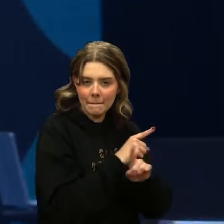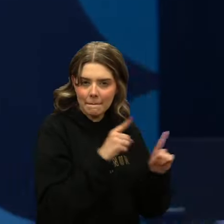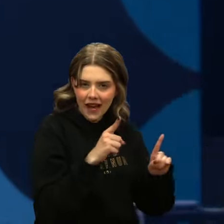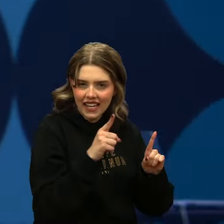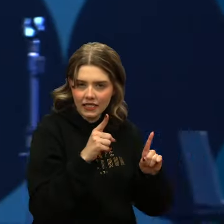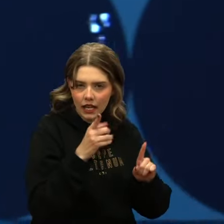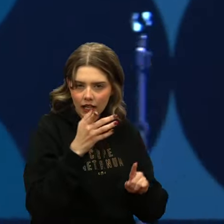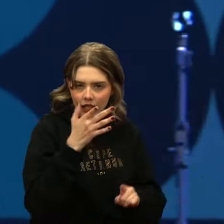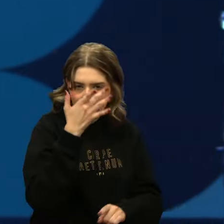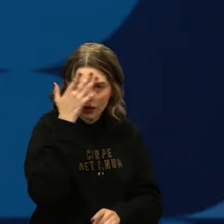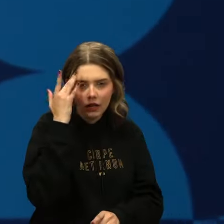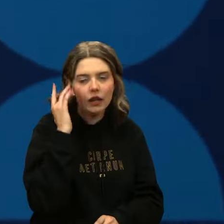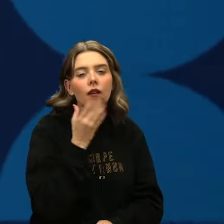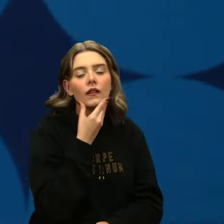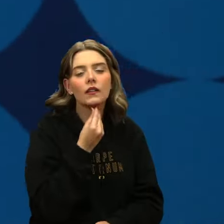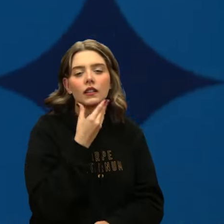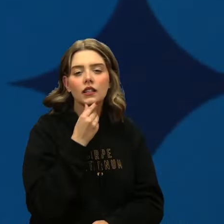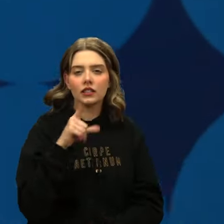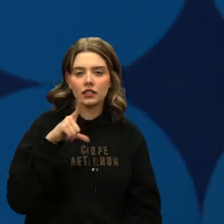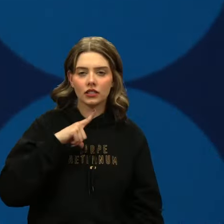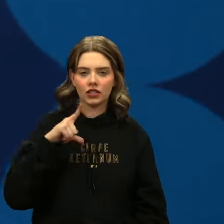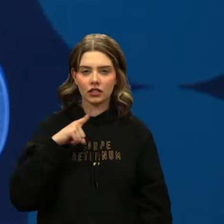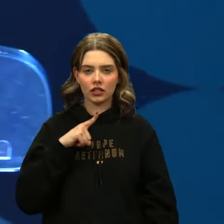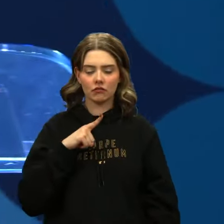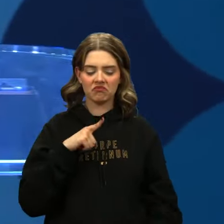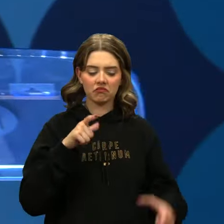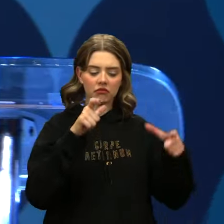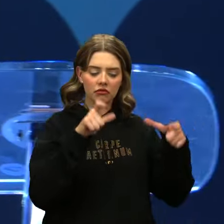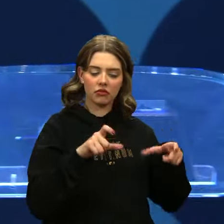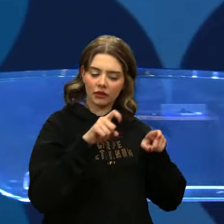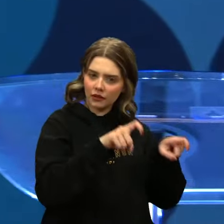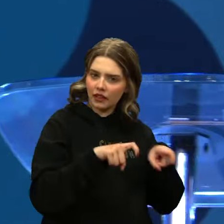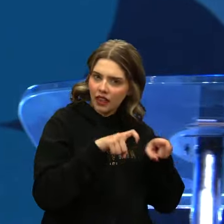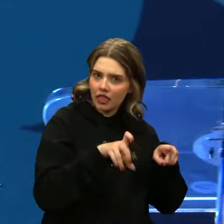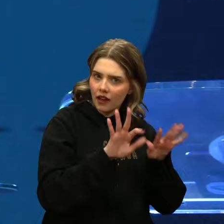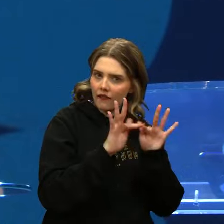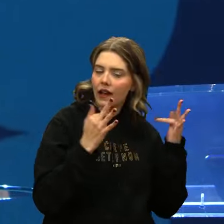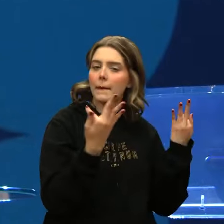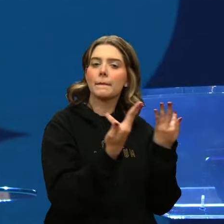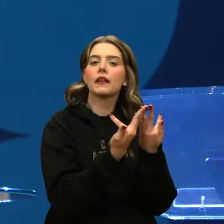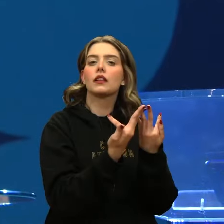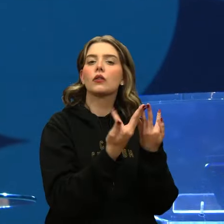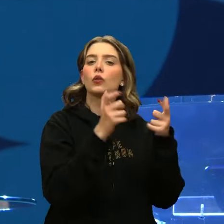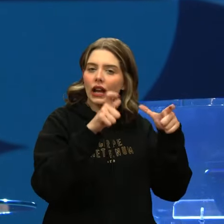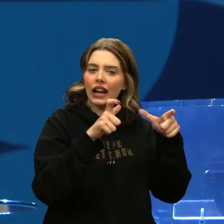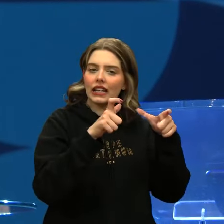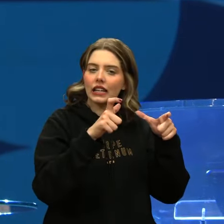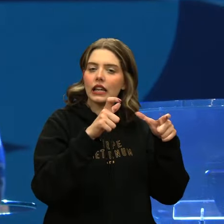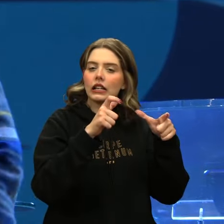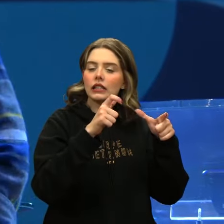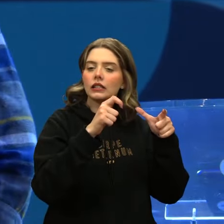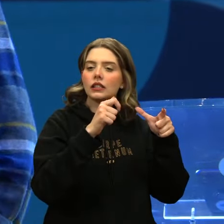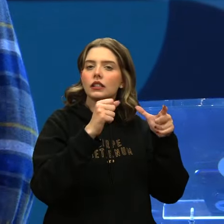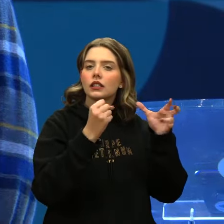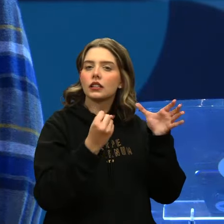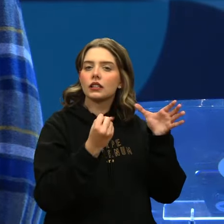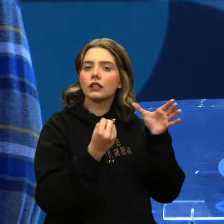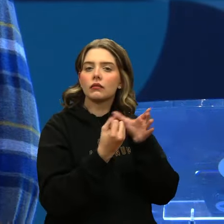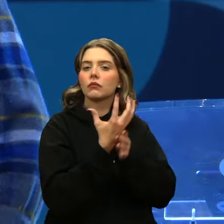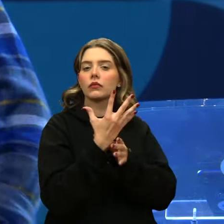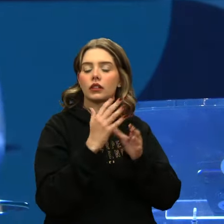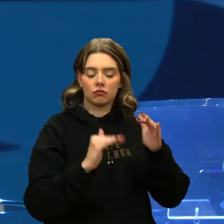nada a fazenda da família dele, onde ele cresceu. E sabe o que esse cara